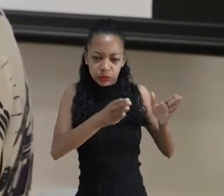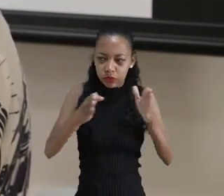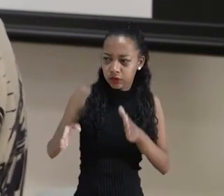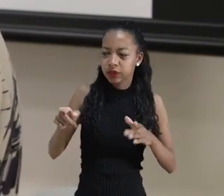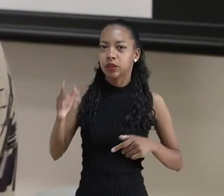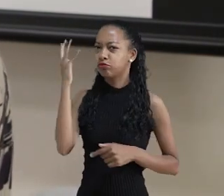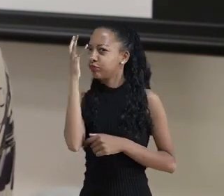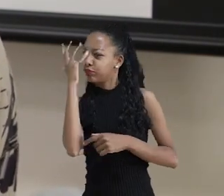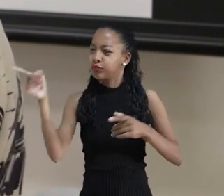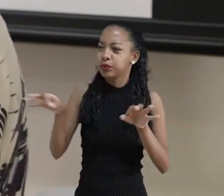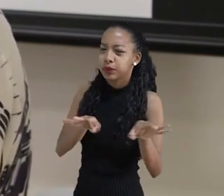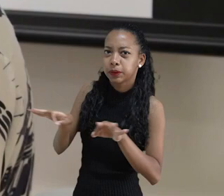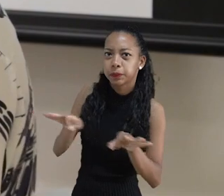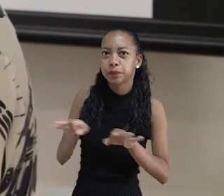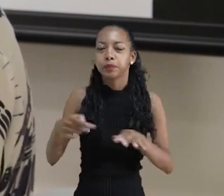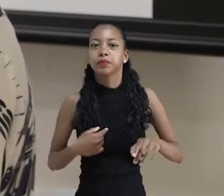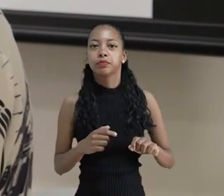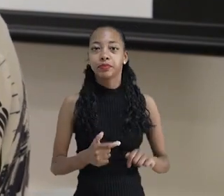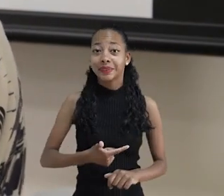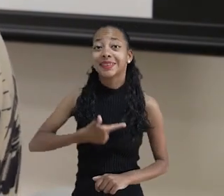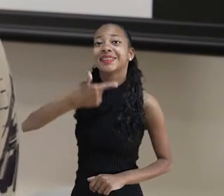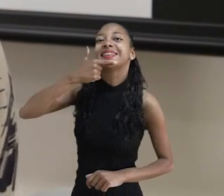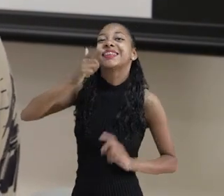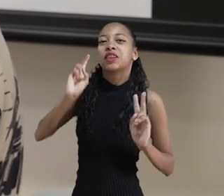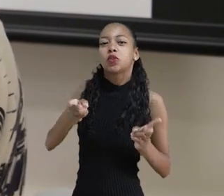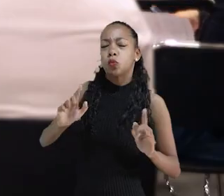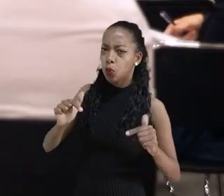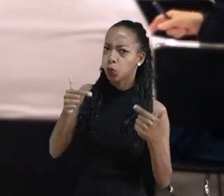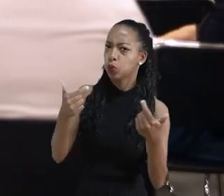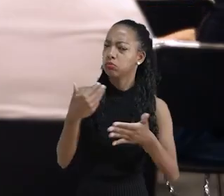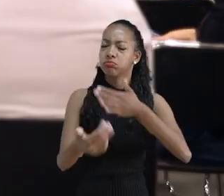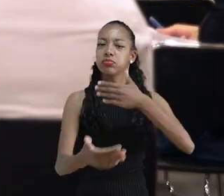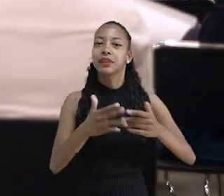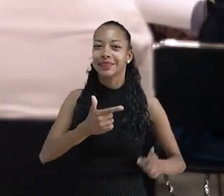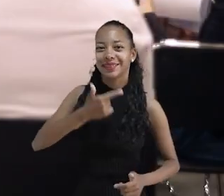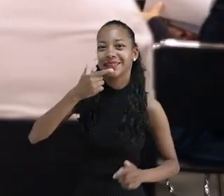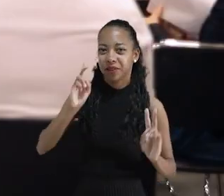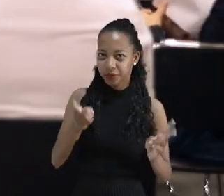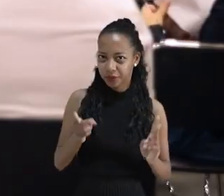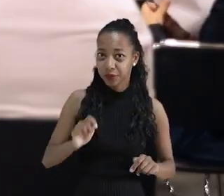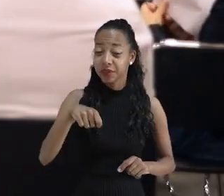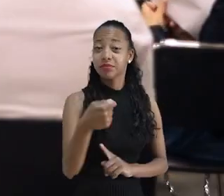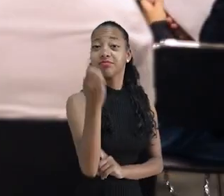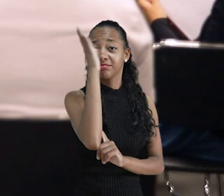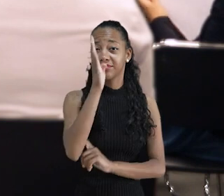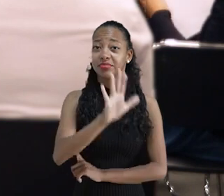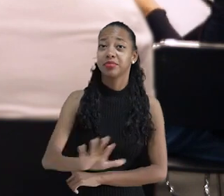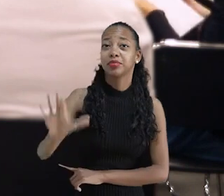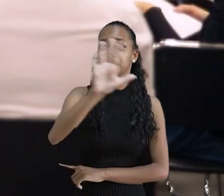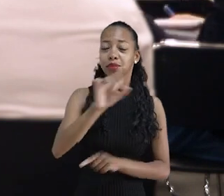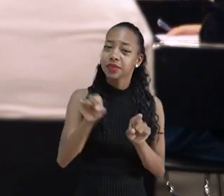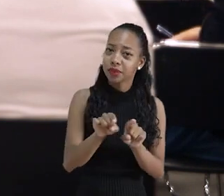sorri enquanto luta para confundir os inimigos como bem diz o poeta Sérgio vais um país chamado Brasil um estado